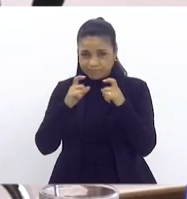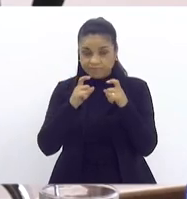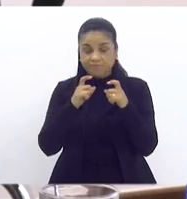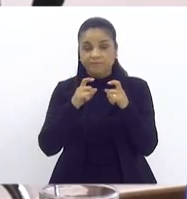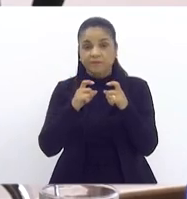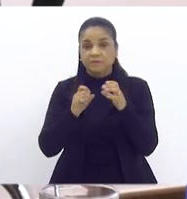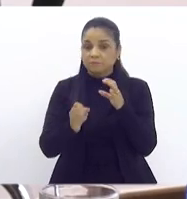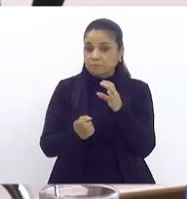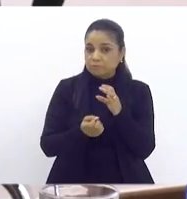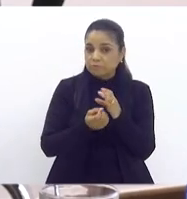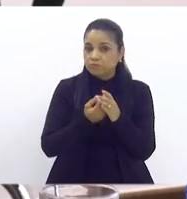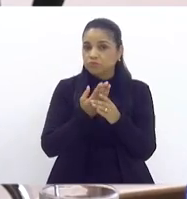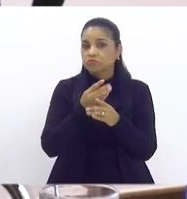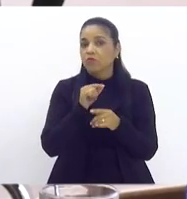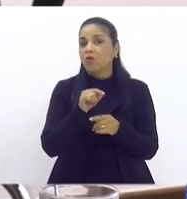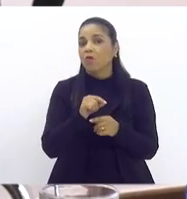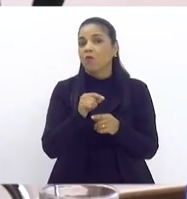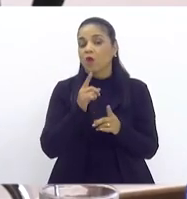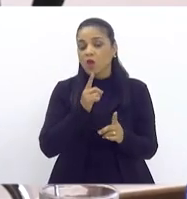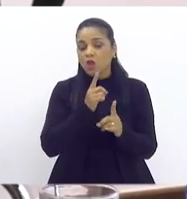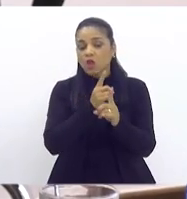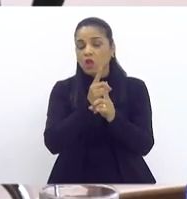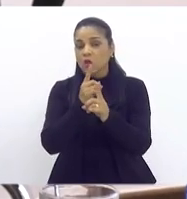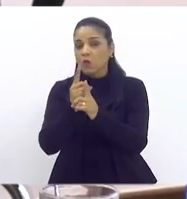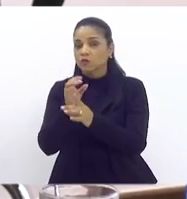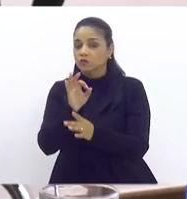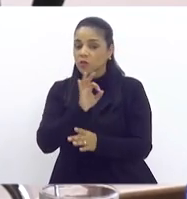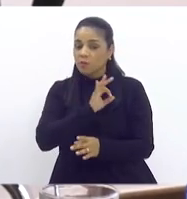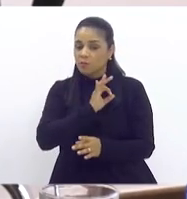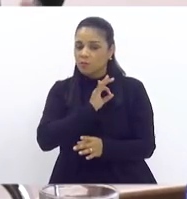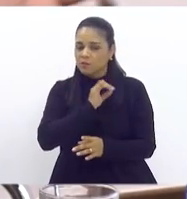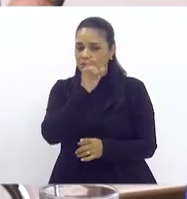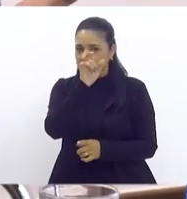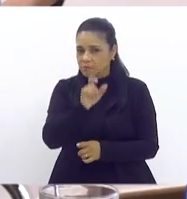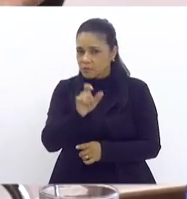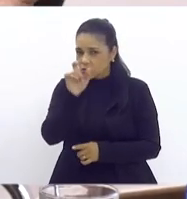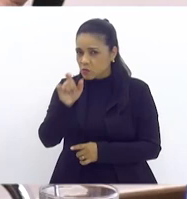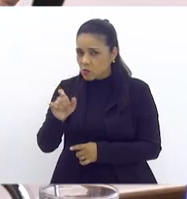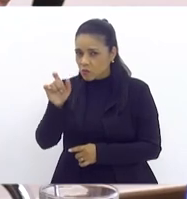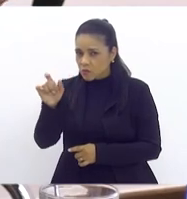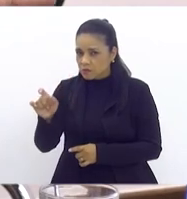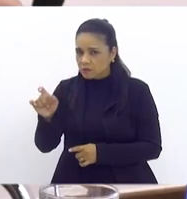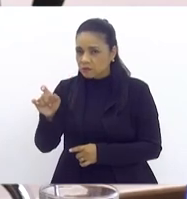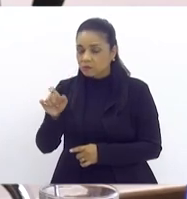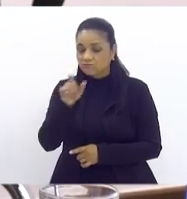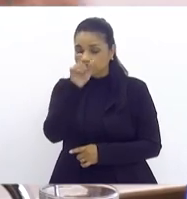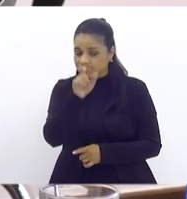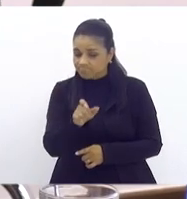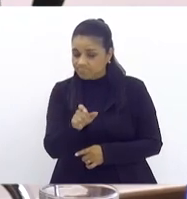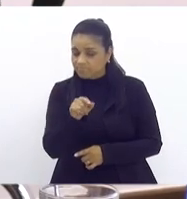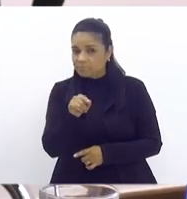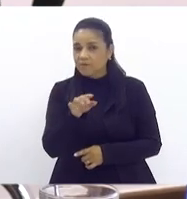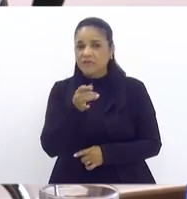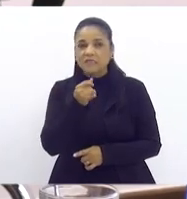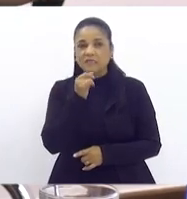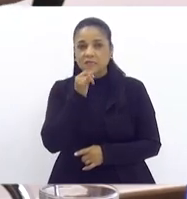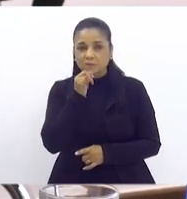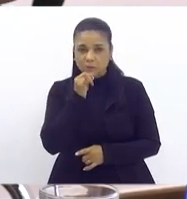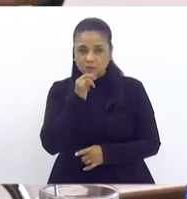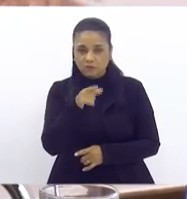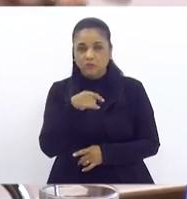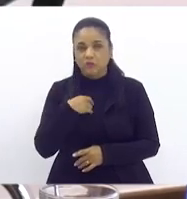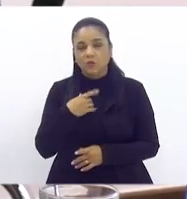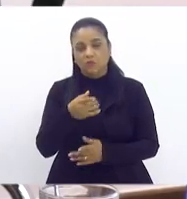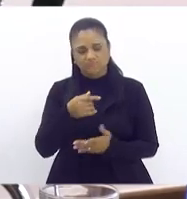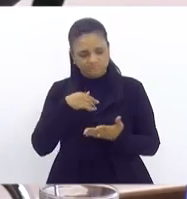produzidos através de encontros da polícia com o cidadão e quando se pega o indivíduo por exemplo outro dia eu me deparei com